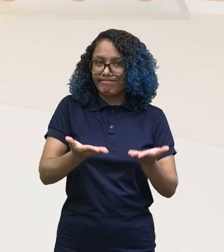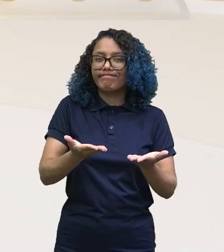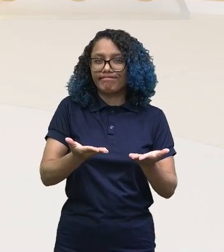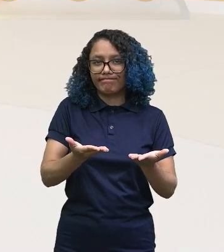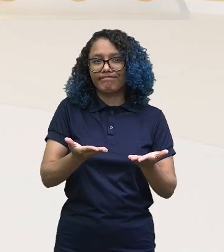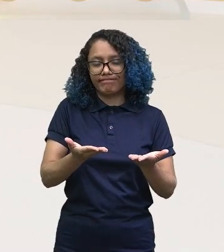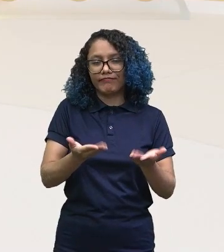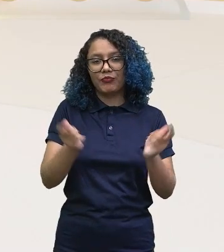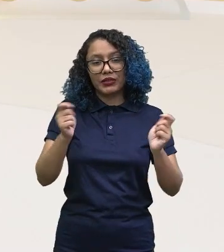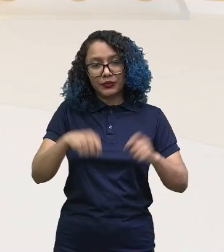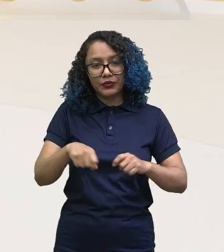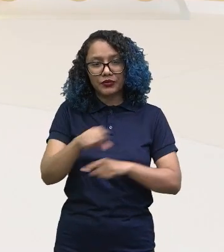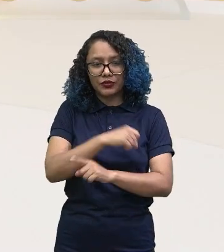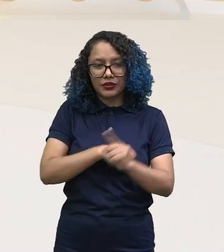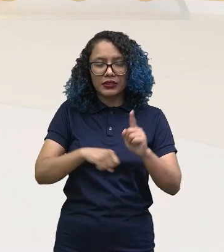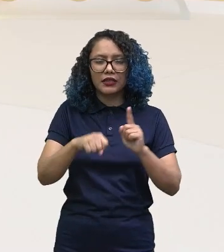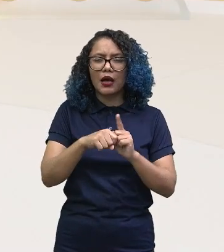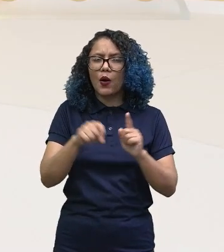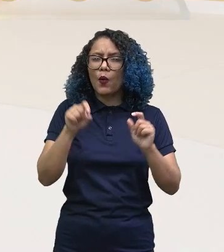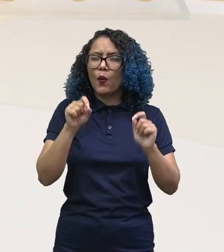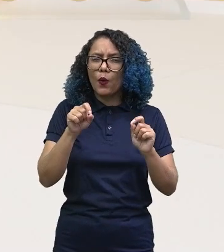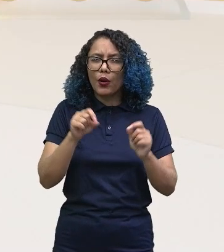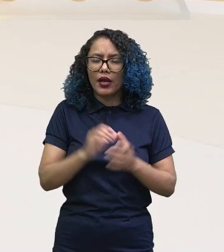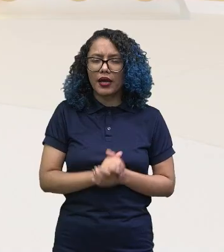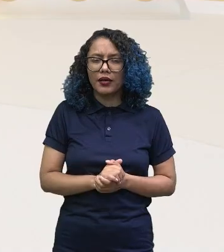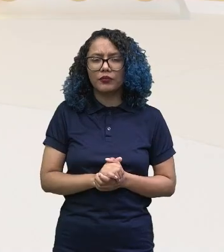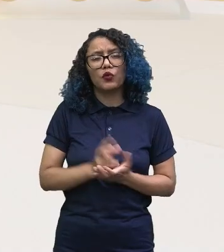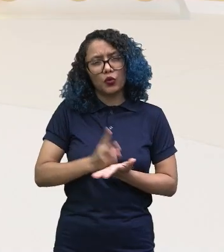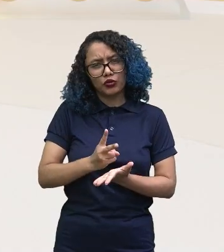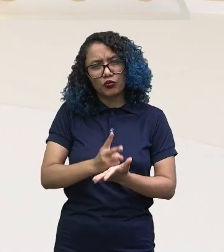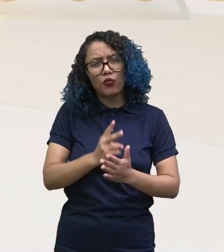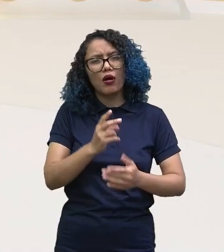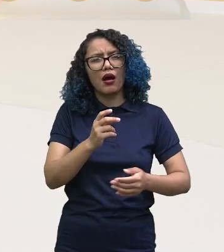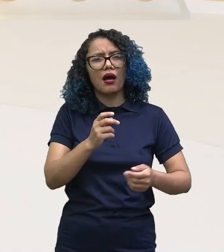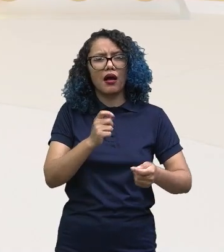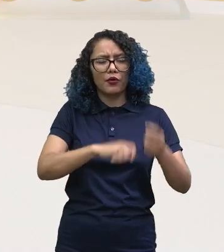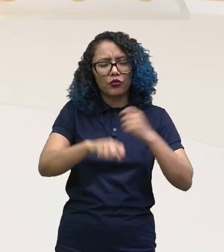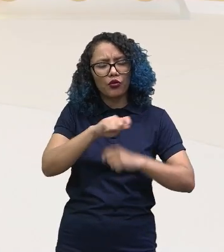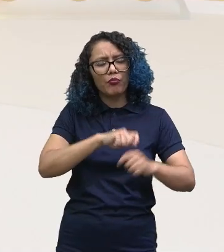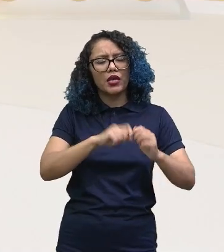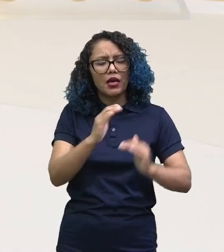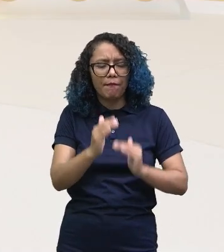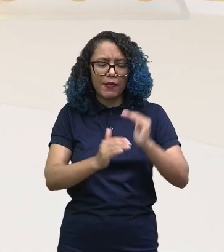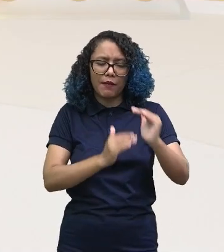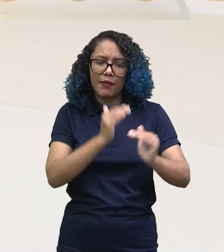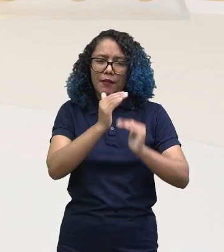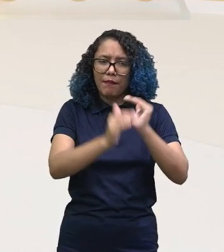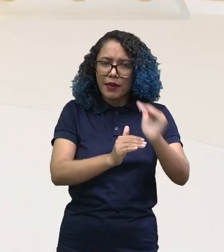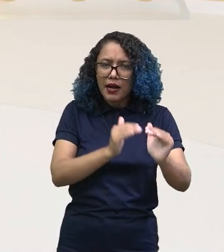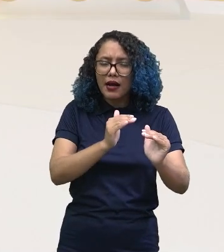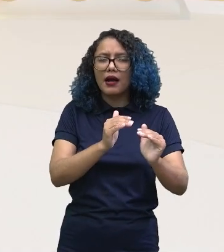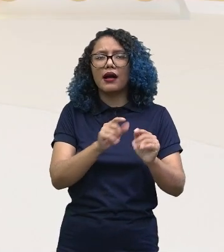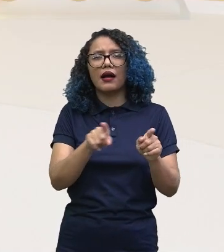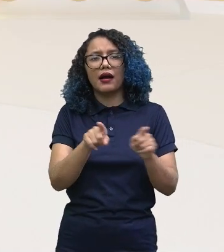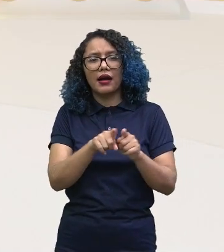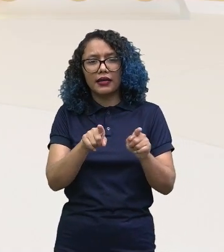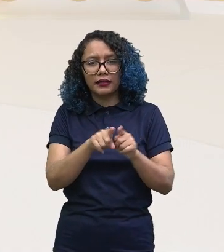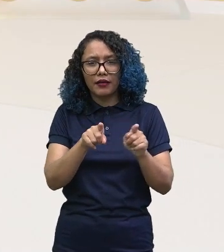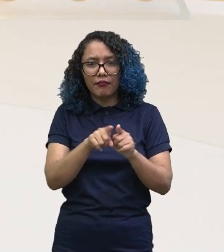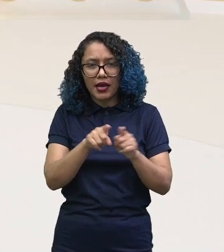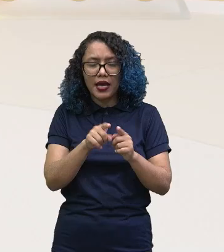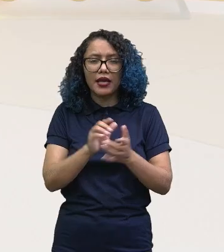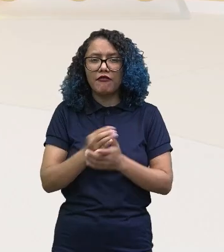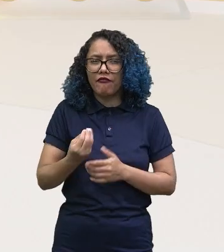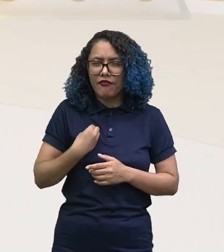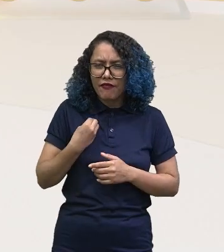sociedade continue podendo ter aí a economia, né? Poder se sustentar e poder ter esse social,